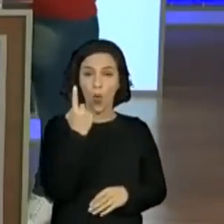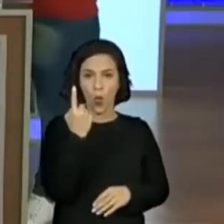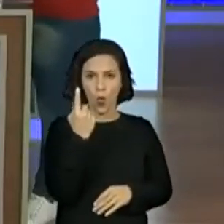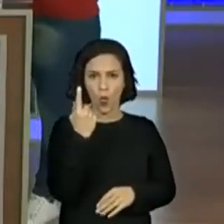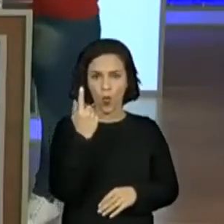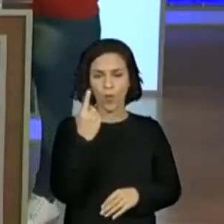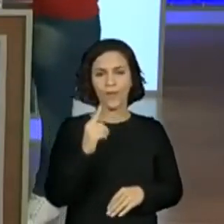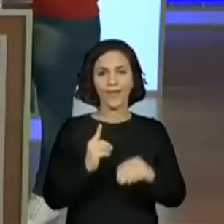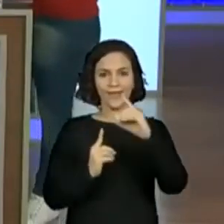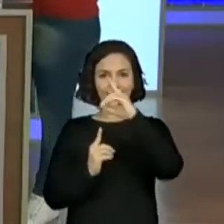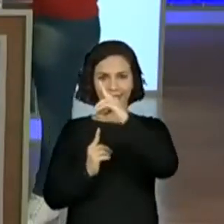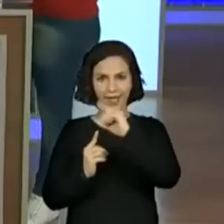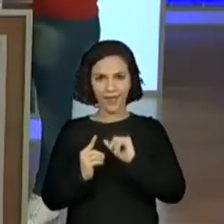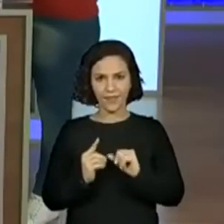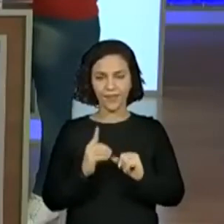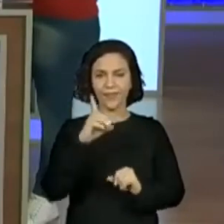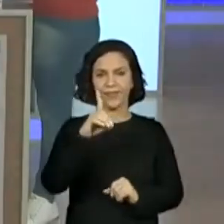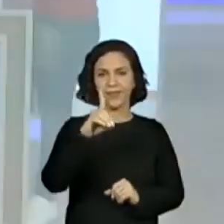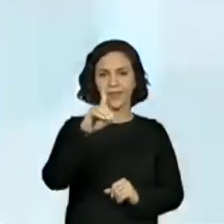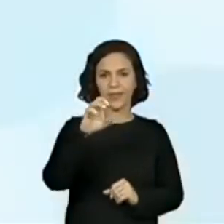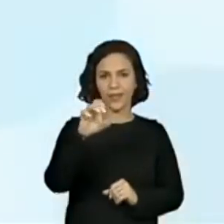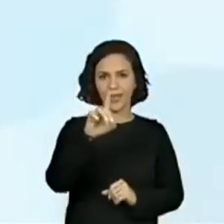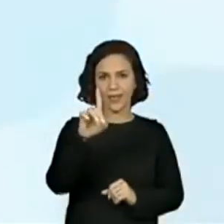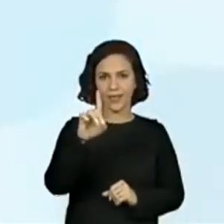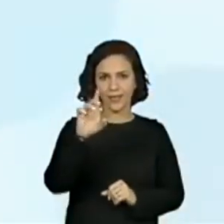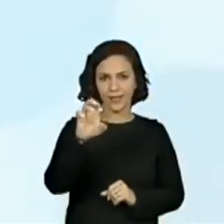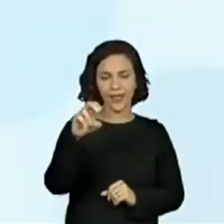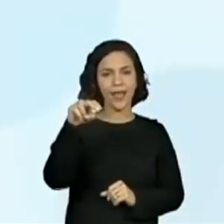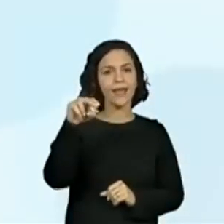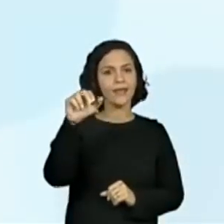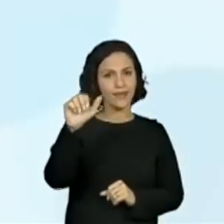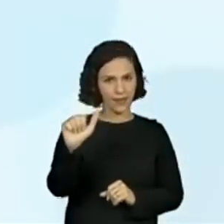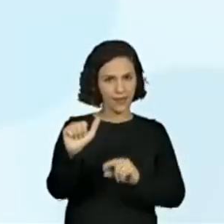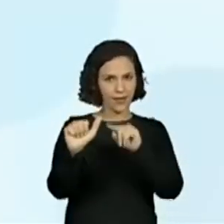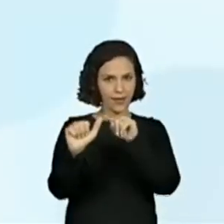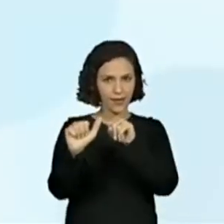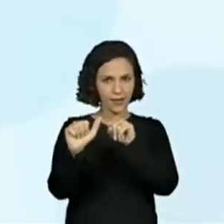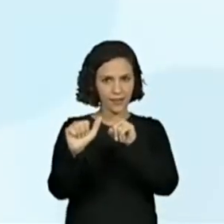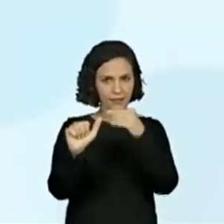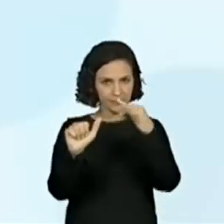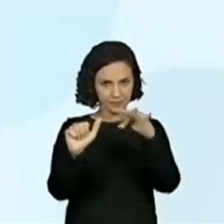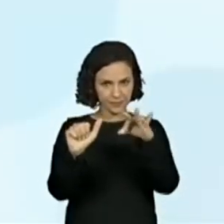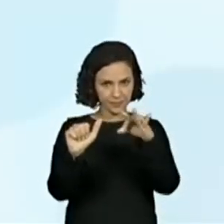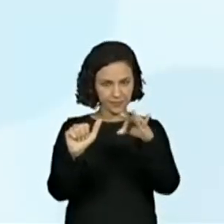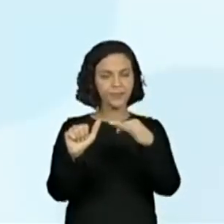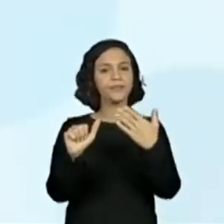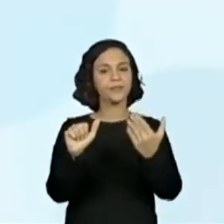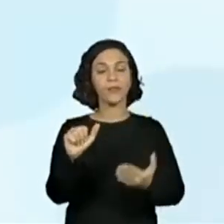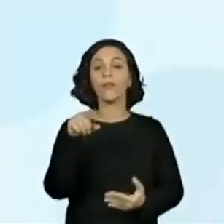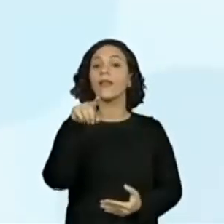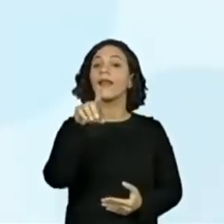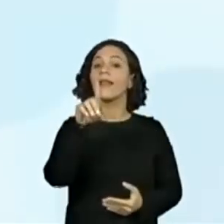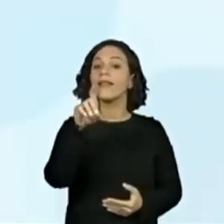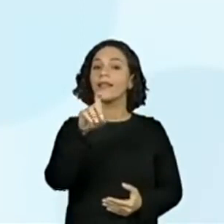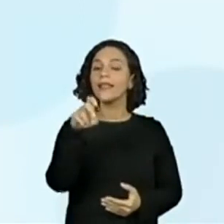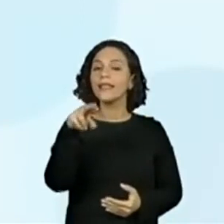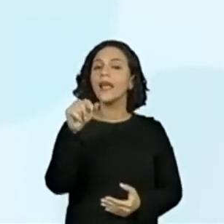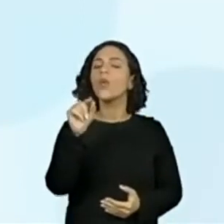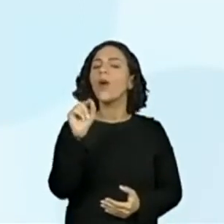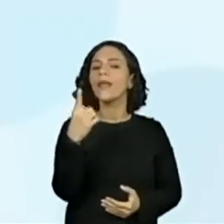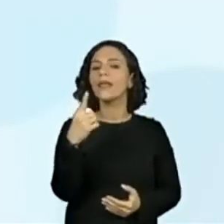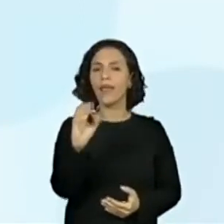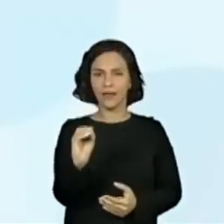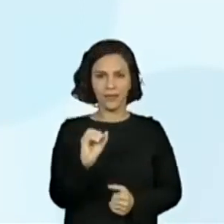8 não é o mesmo que 7 mais 1? Isso. Então, isso